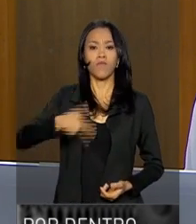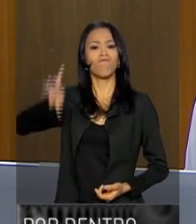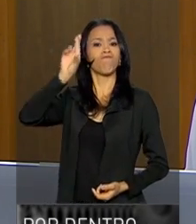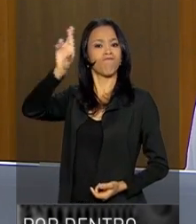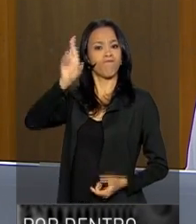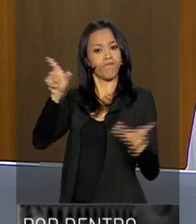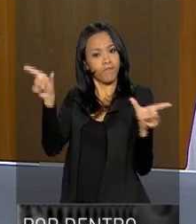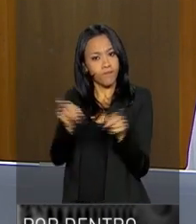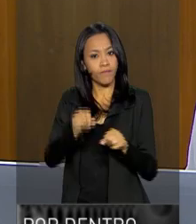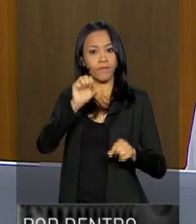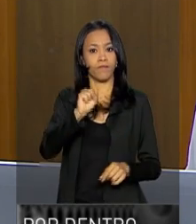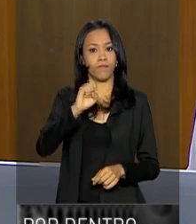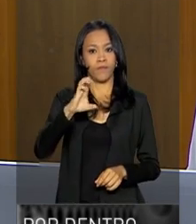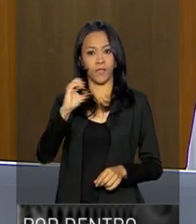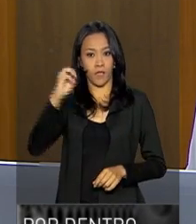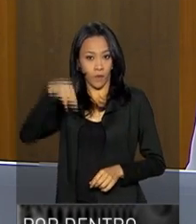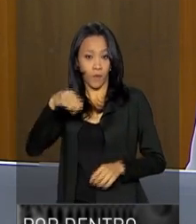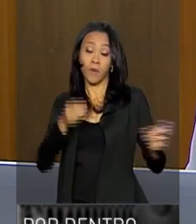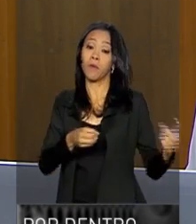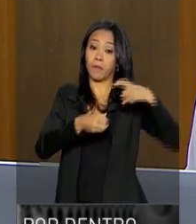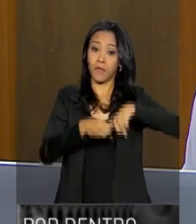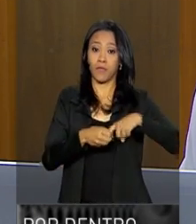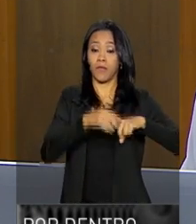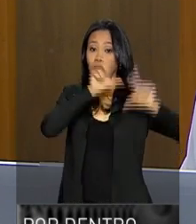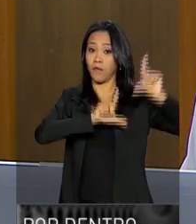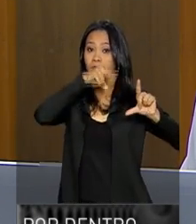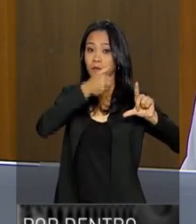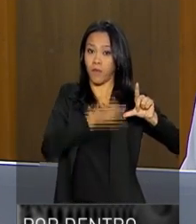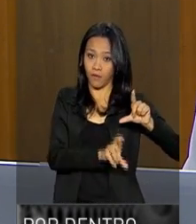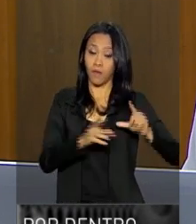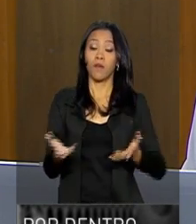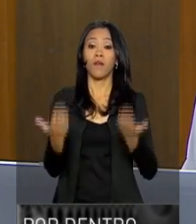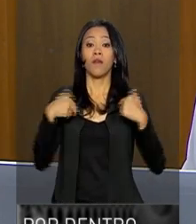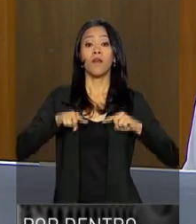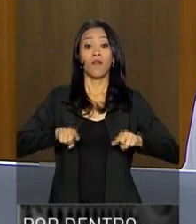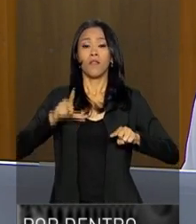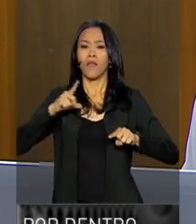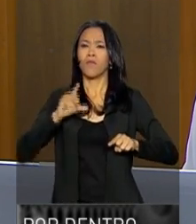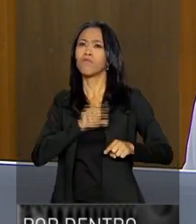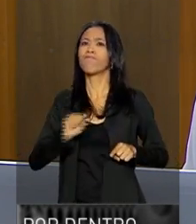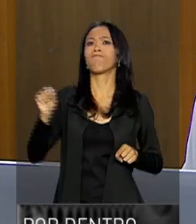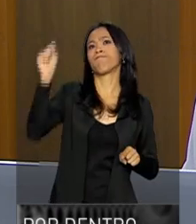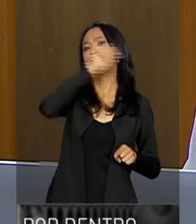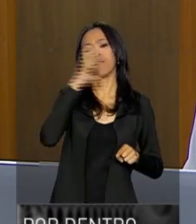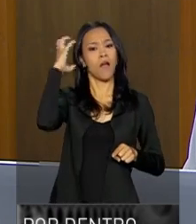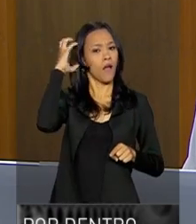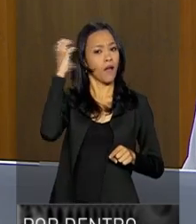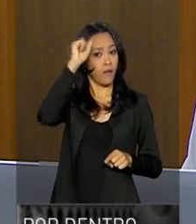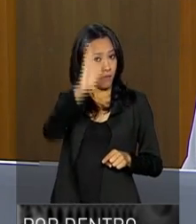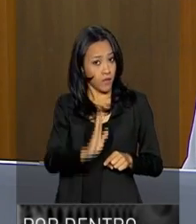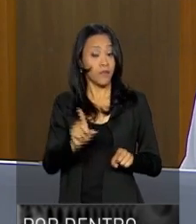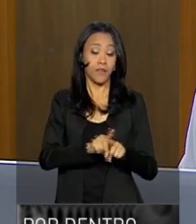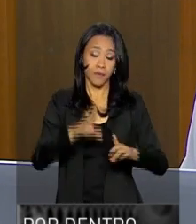da presidência da república em parceria com a tv nbr teremos a participação de emissoras de rádio de todo o país e também das